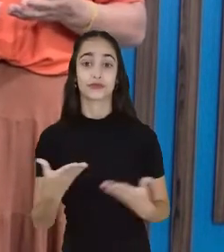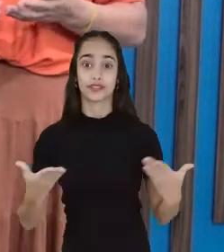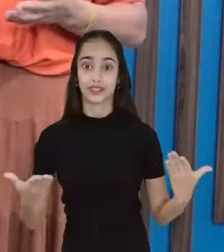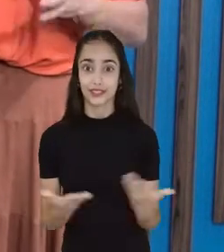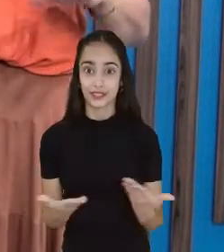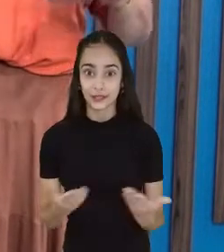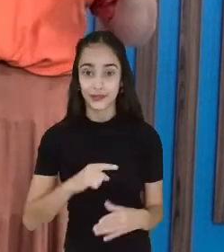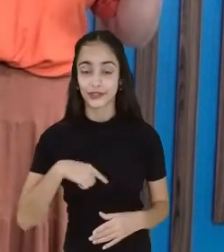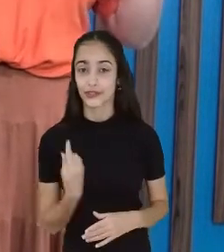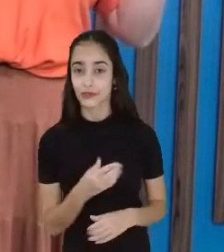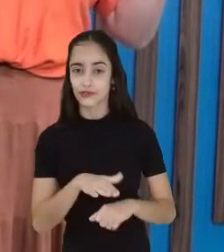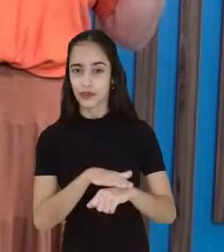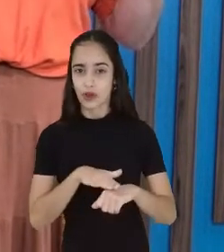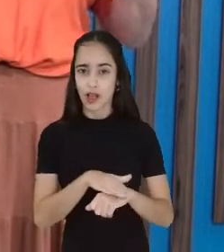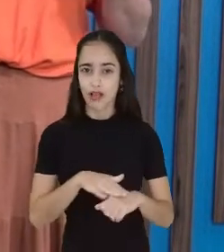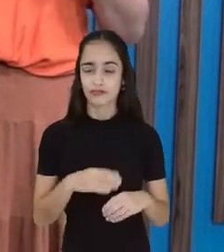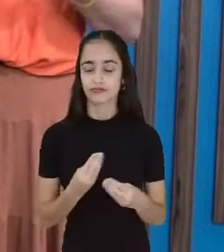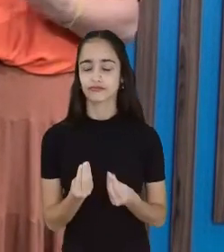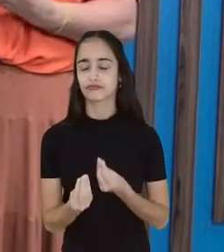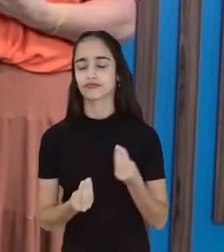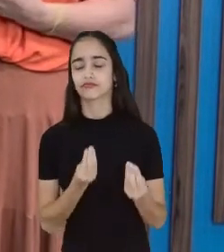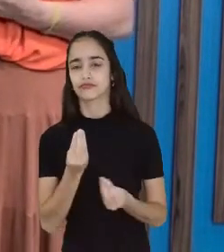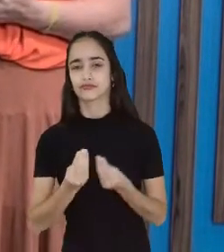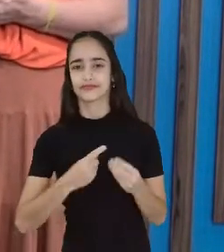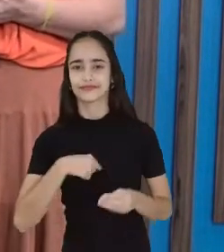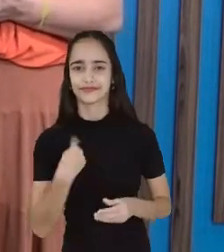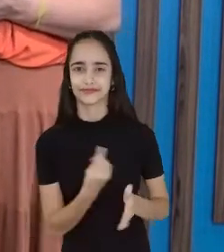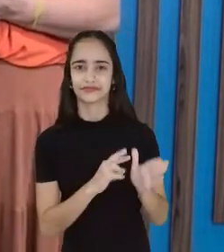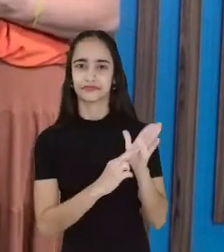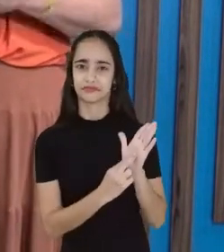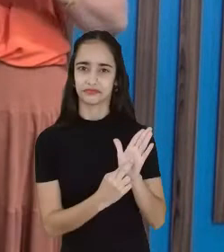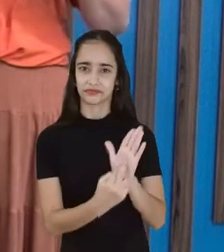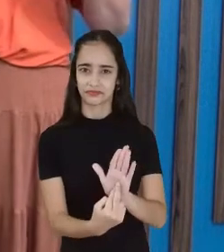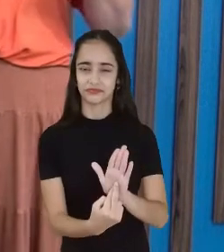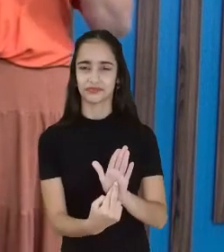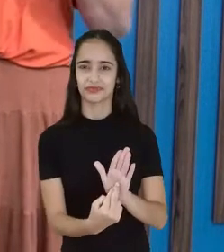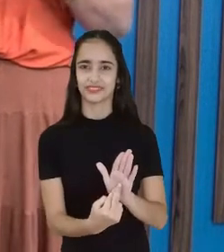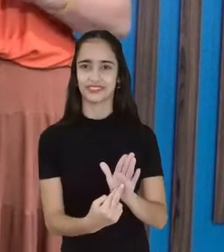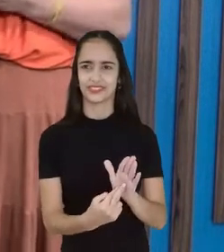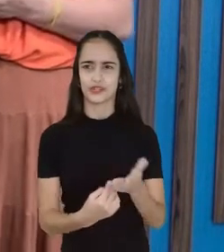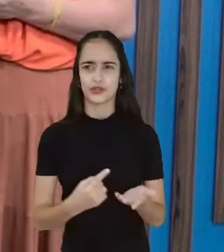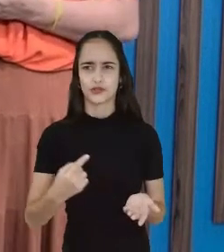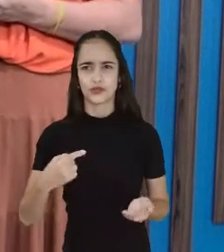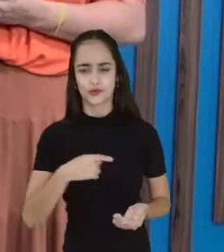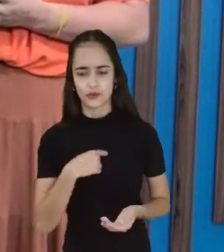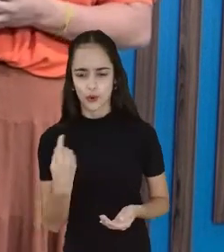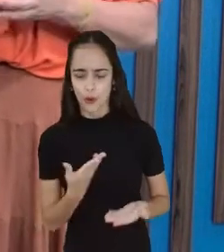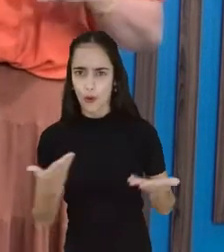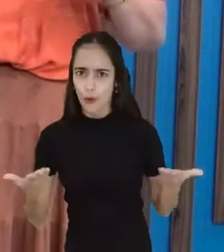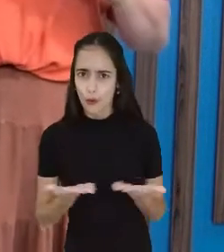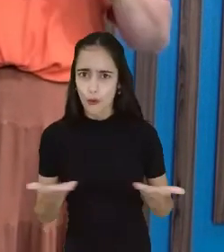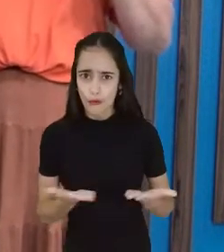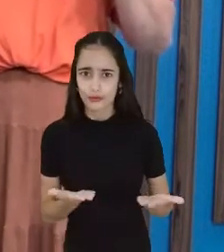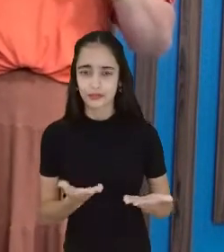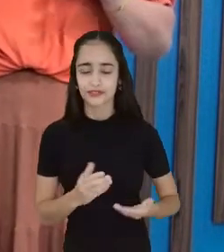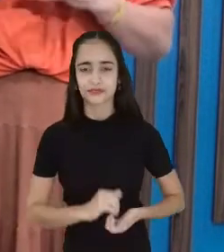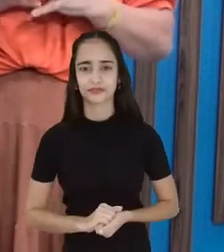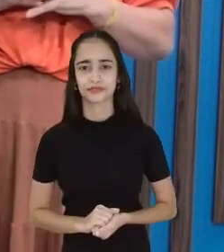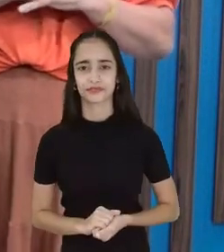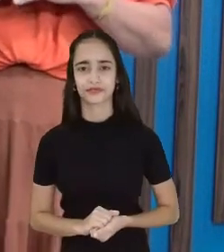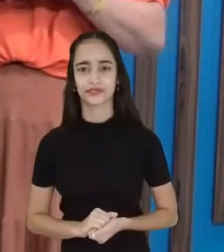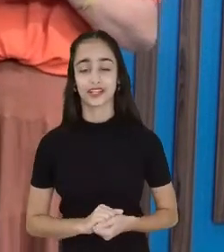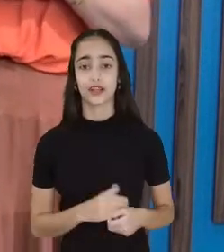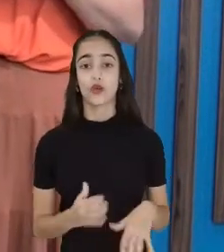vai falar de como a gente representa o corpo nos nossos dias e quando eu coloquei